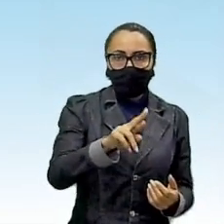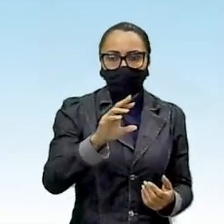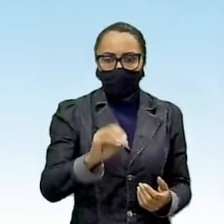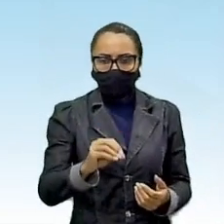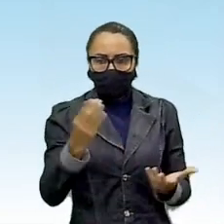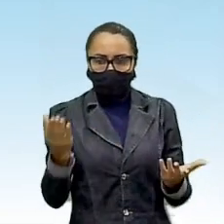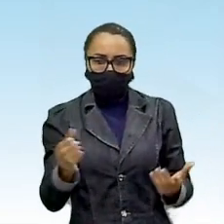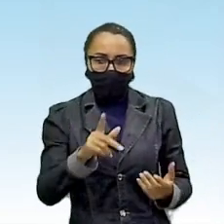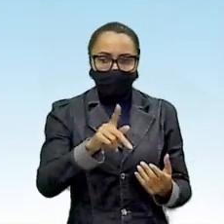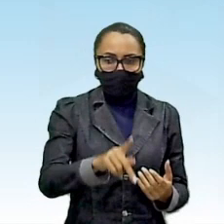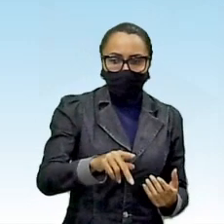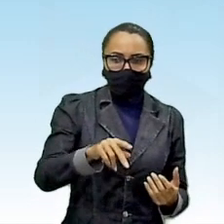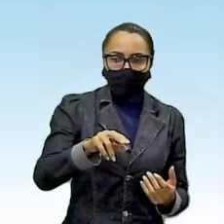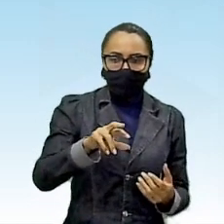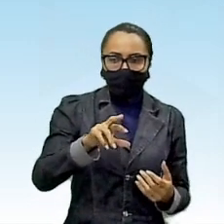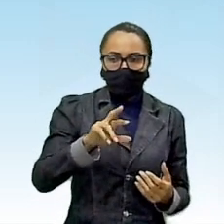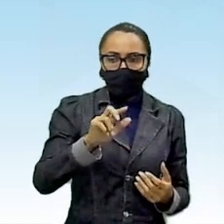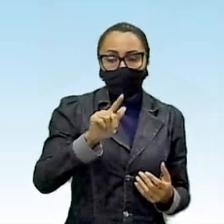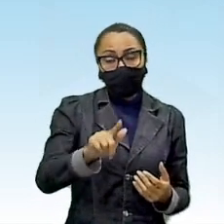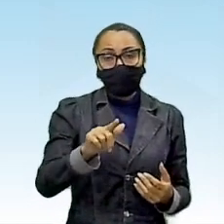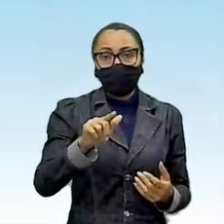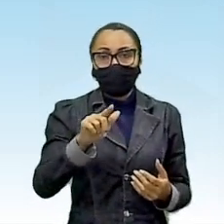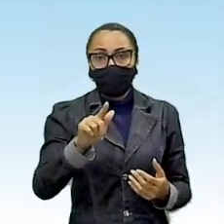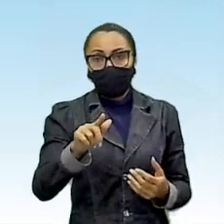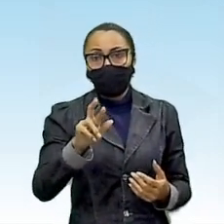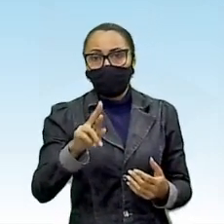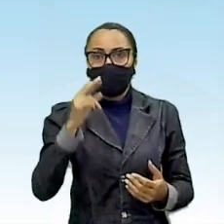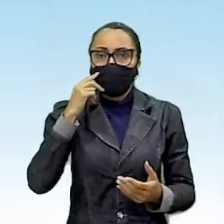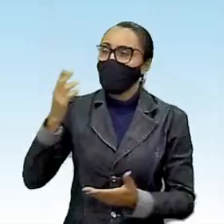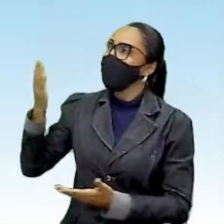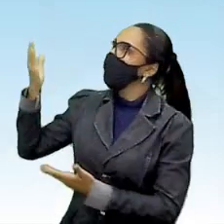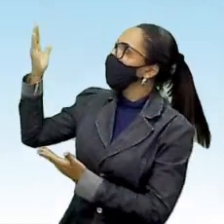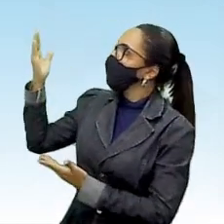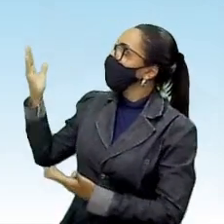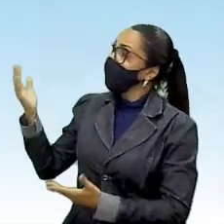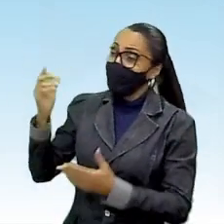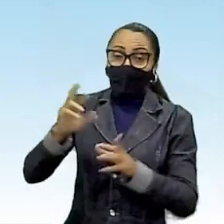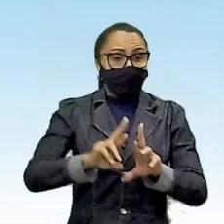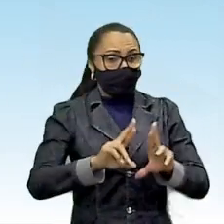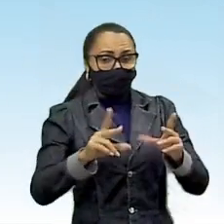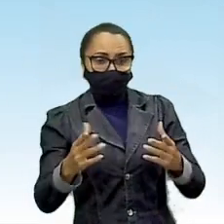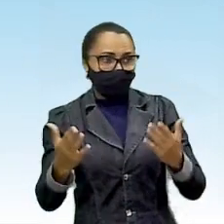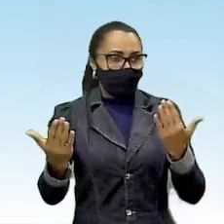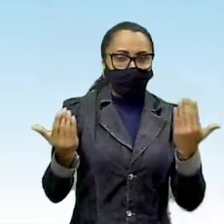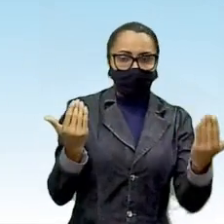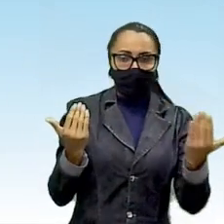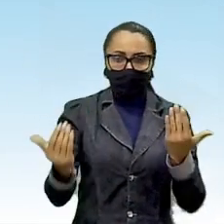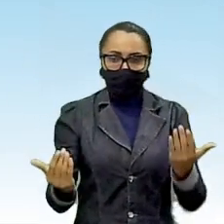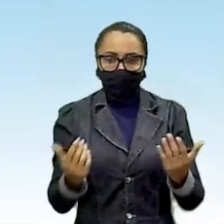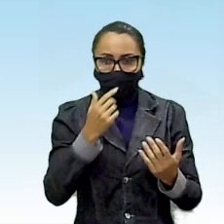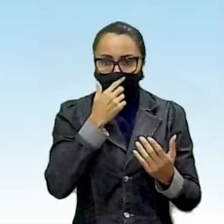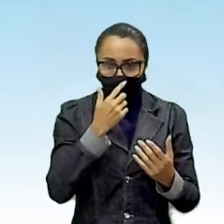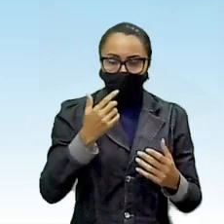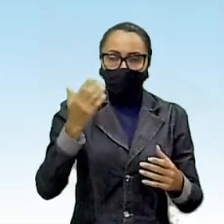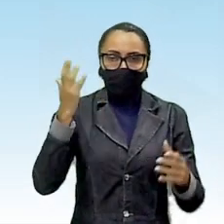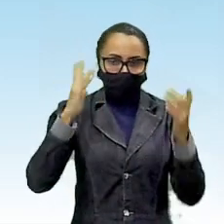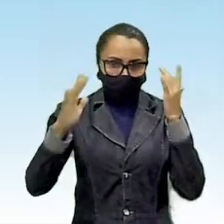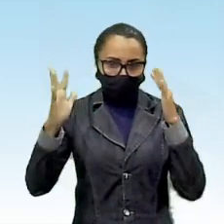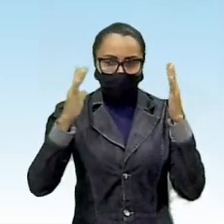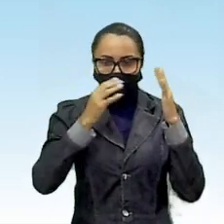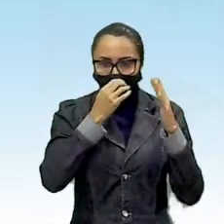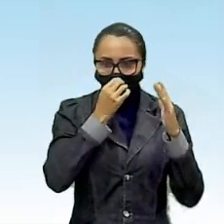e o PGR é o Programa de Gerenciamento de Riscos. E aí a diferença é que o GRO é a teoria, né,